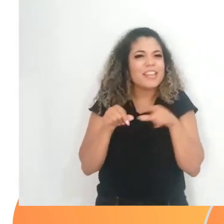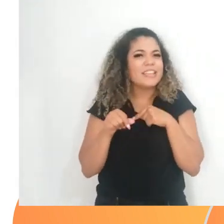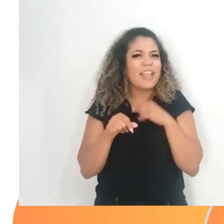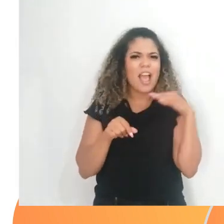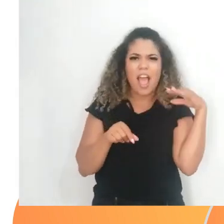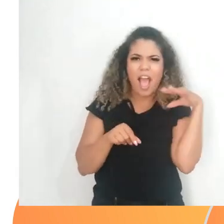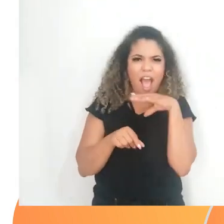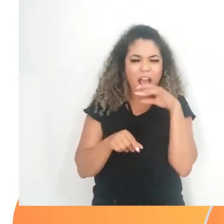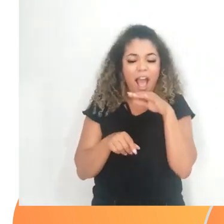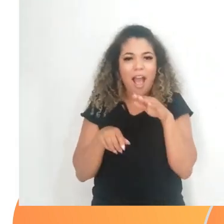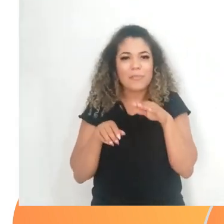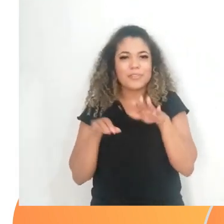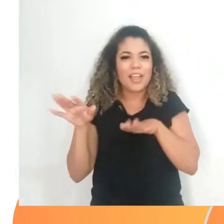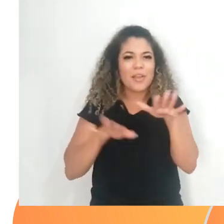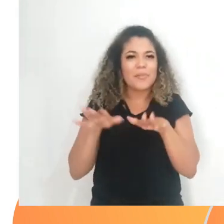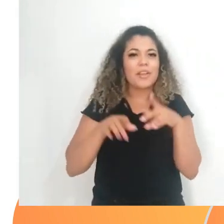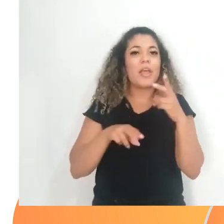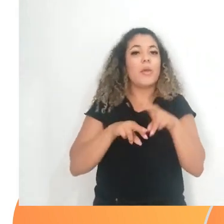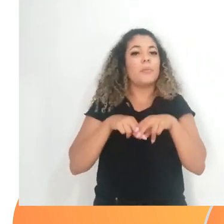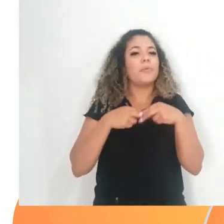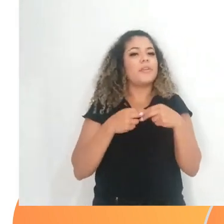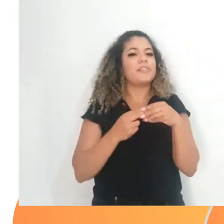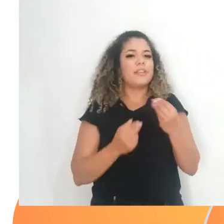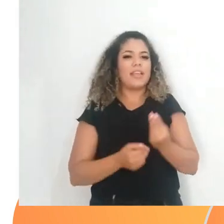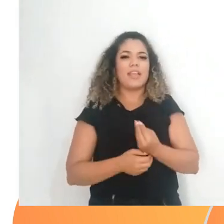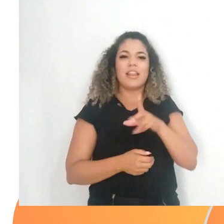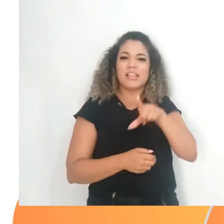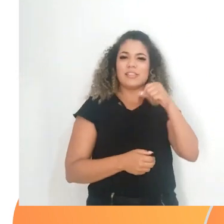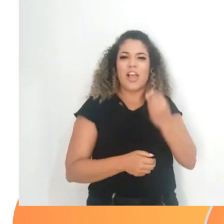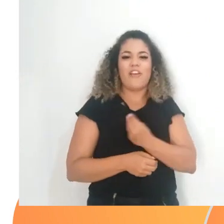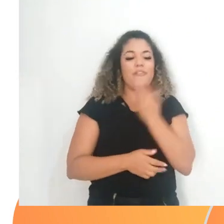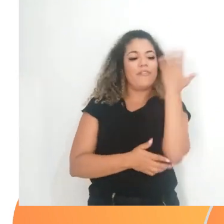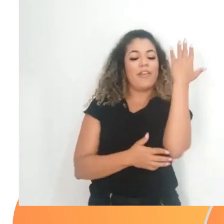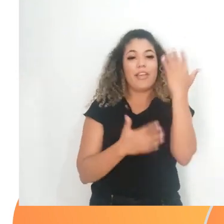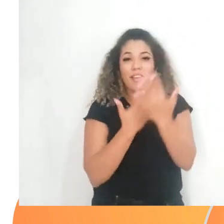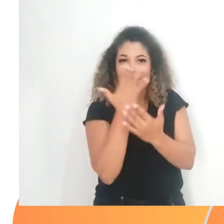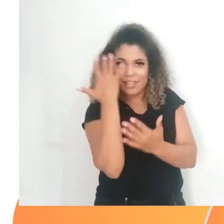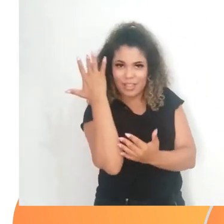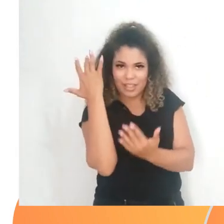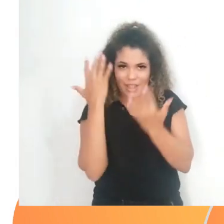muita agilidade e por isso eles preferem viver nas árvores.